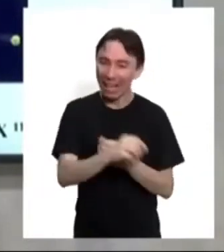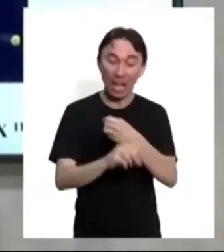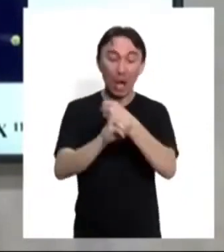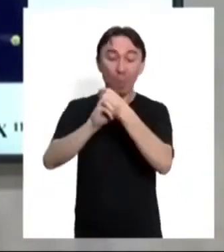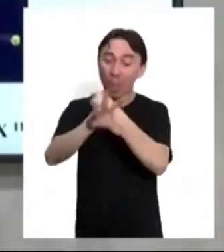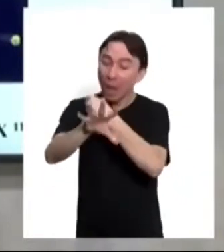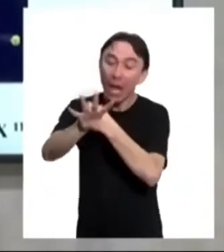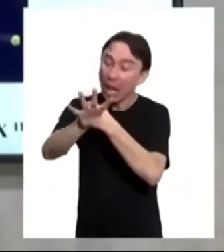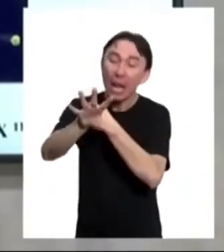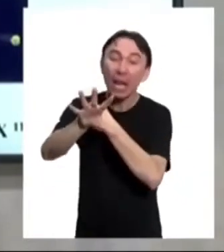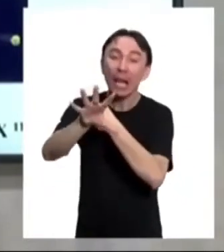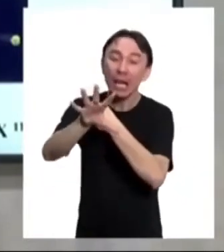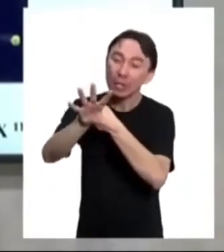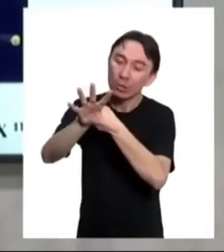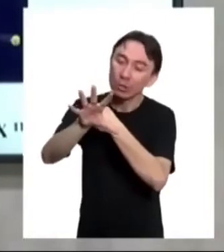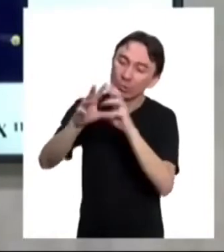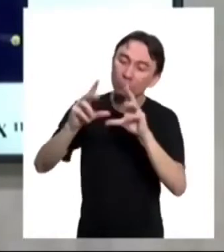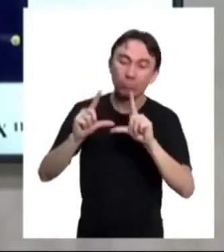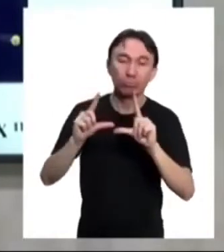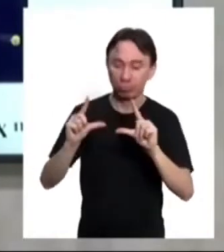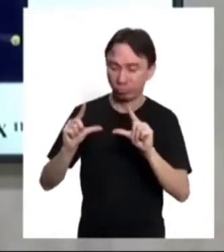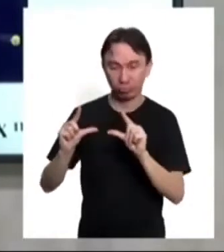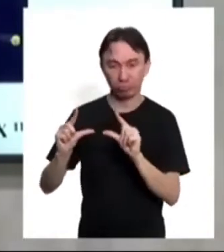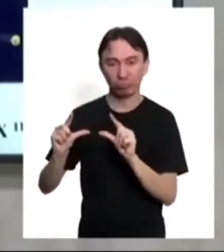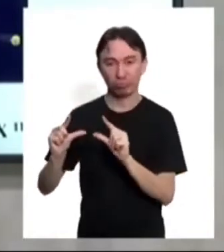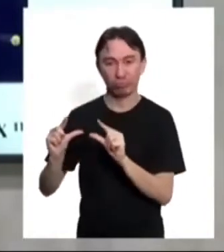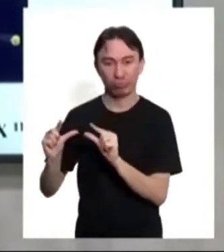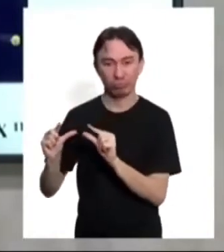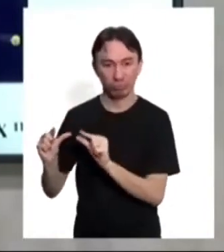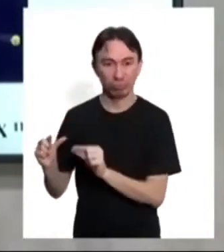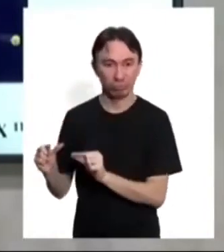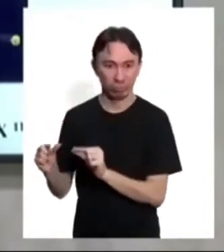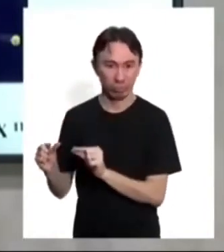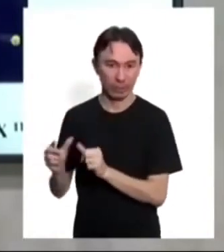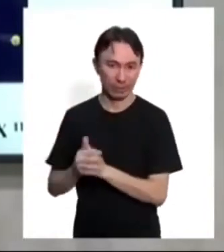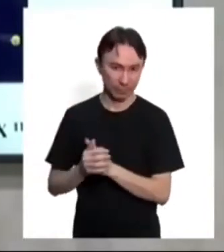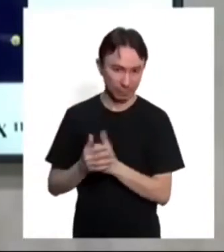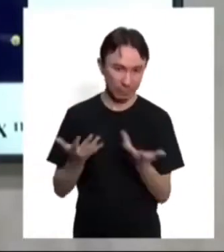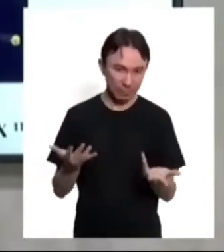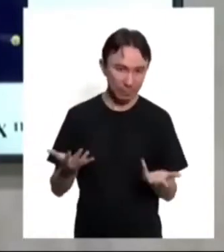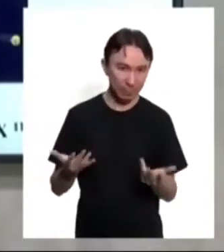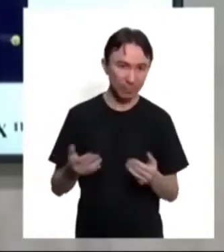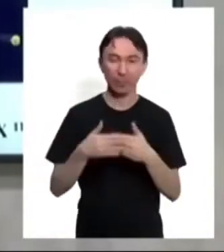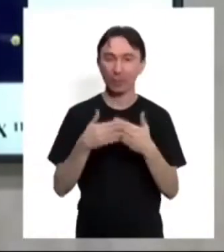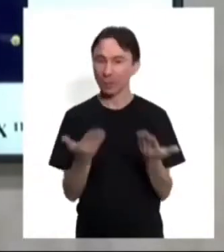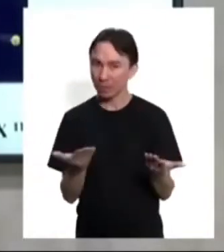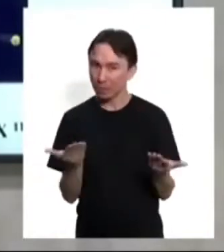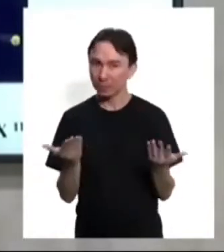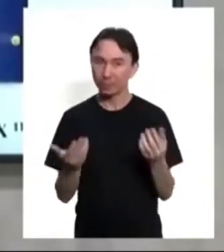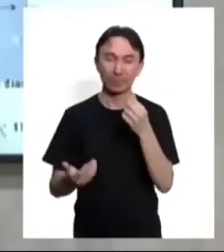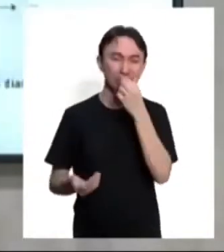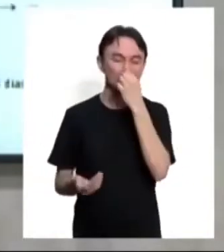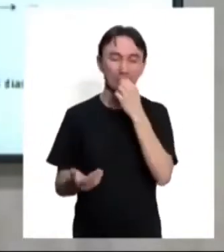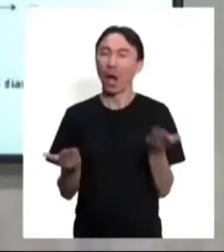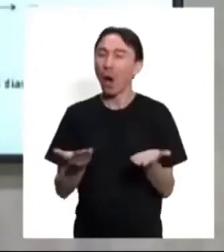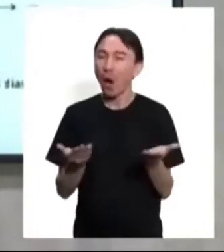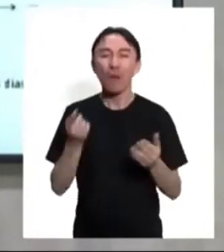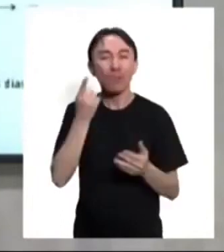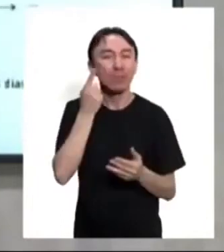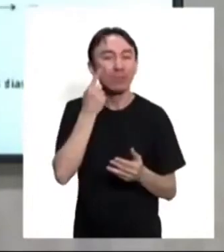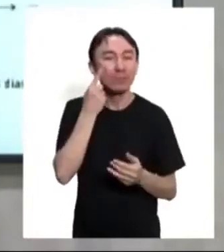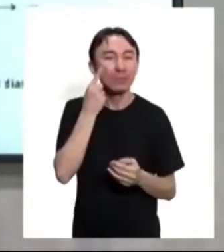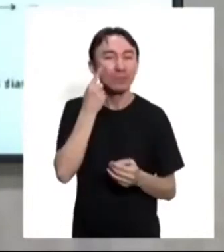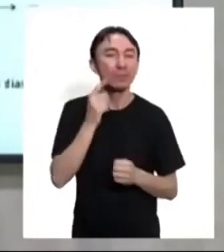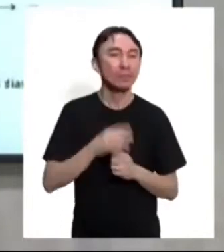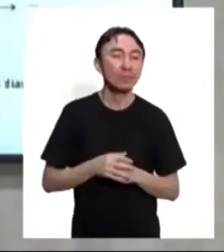radiação. E isso chama decaimento radioativo. Ou então, meia-vida. E é o que nós vamos falar, que